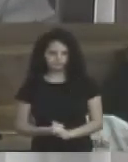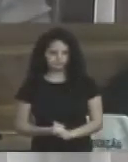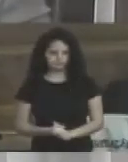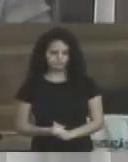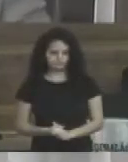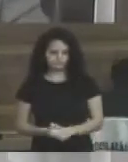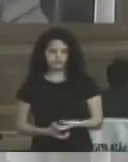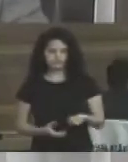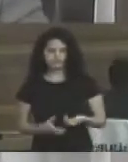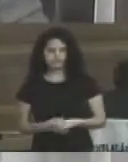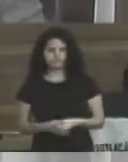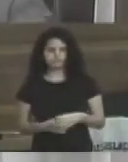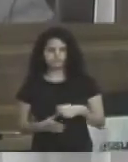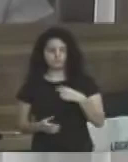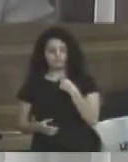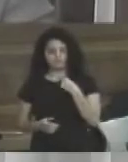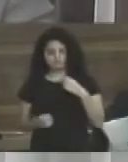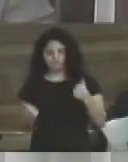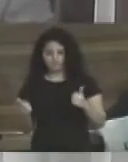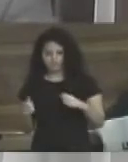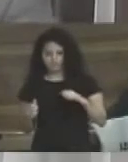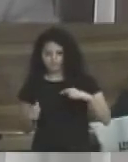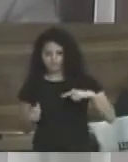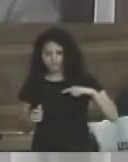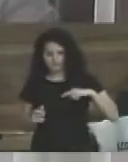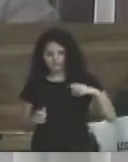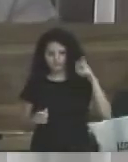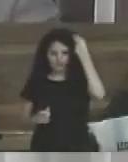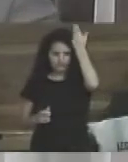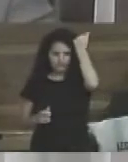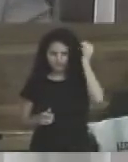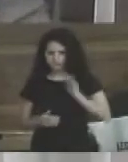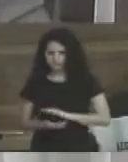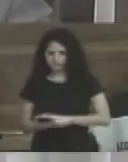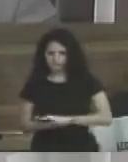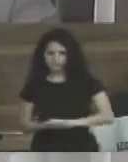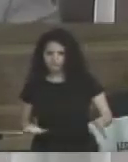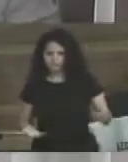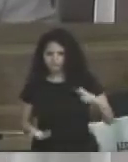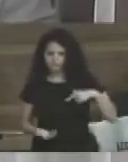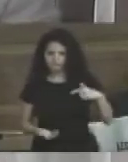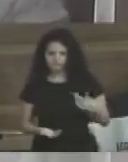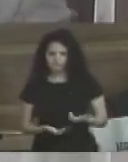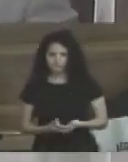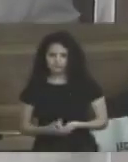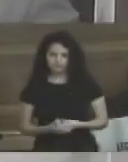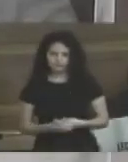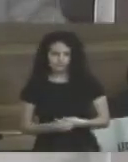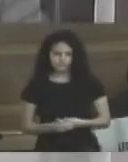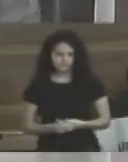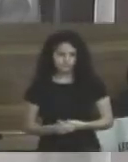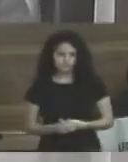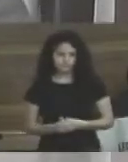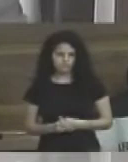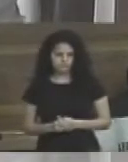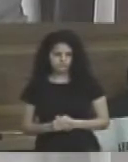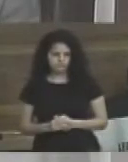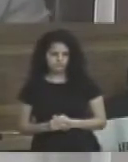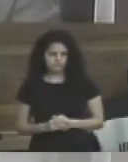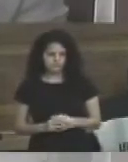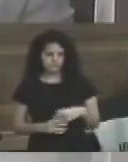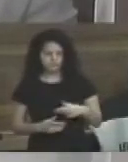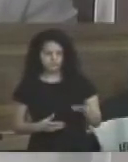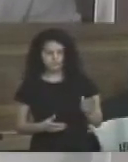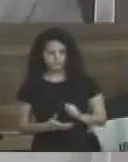Se o cavaleiro que não tem condição de ter cavalo, não tenha. Porque deixa o bicho solto aí, leva a vida de todo mundo em perigo aí. Tá? E agora vamos lá,